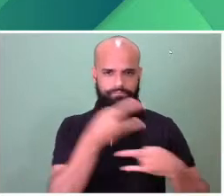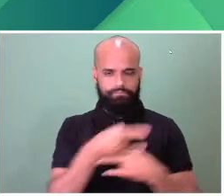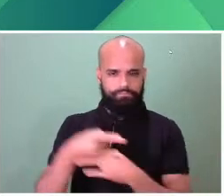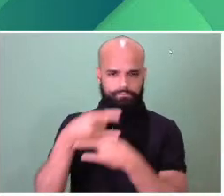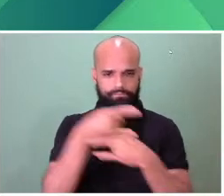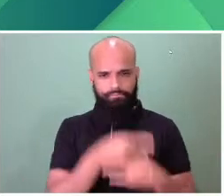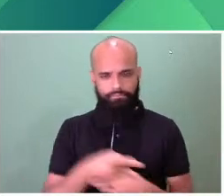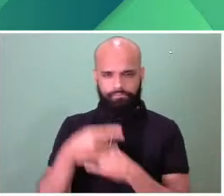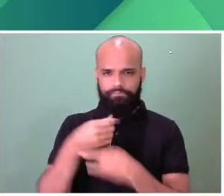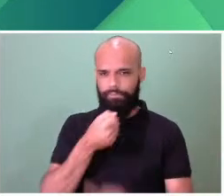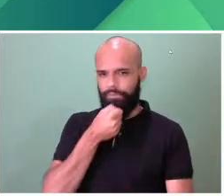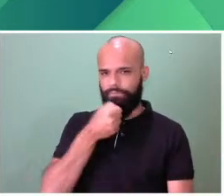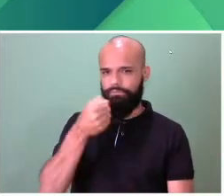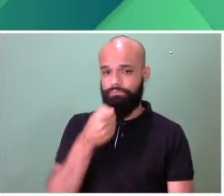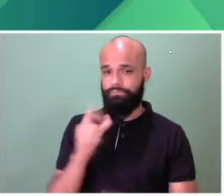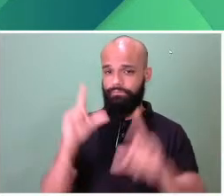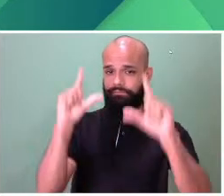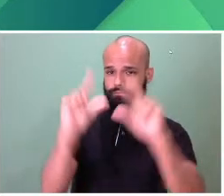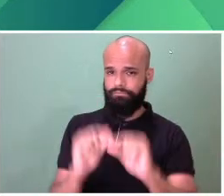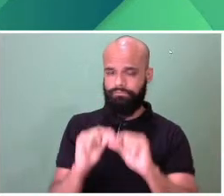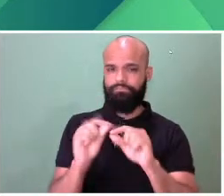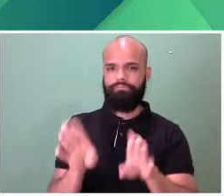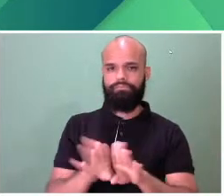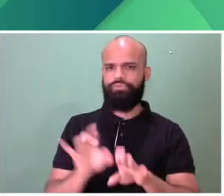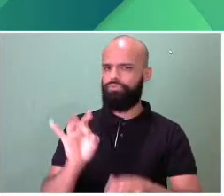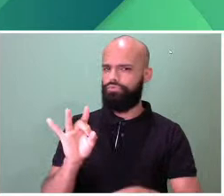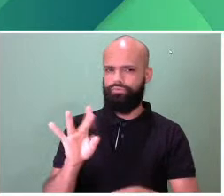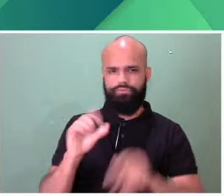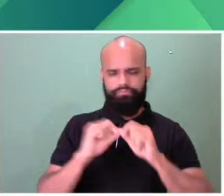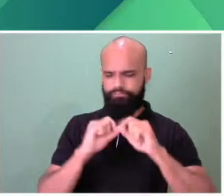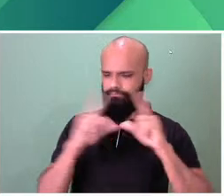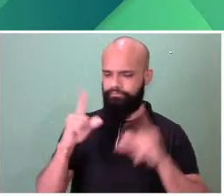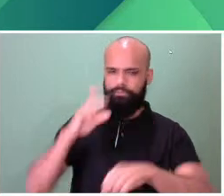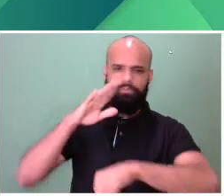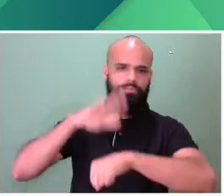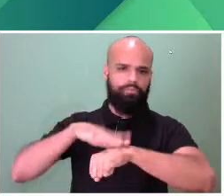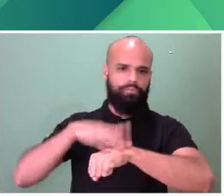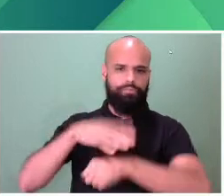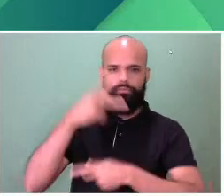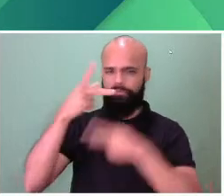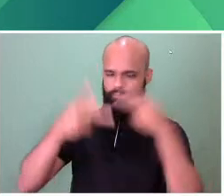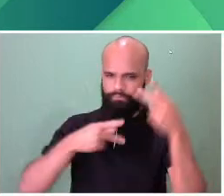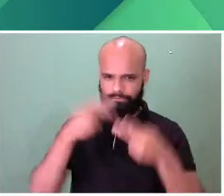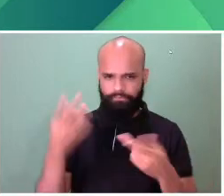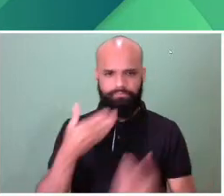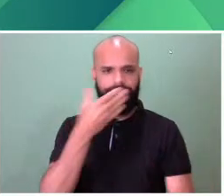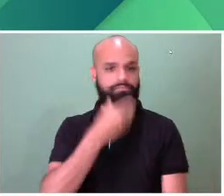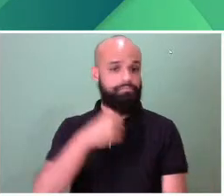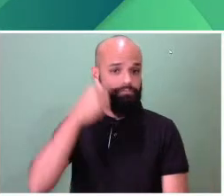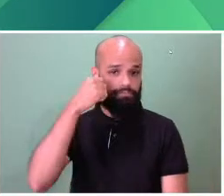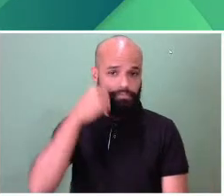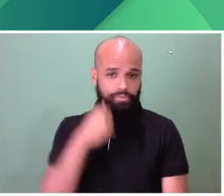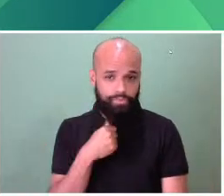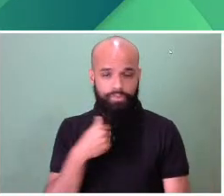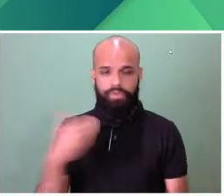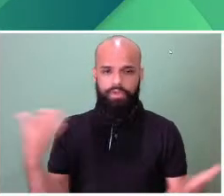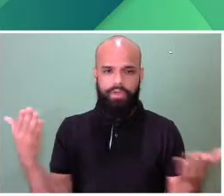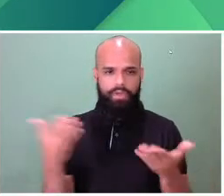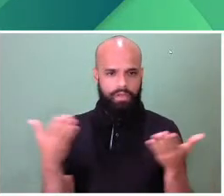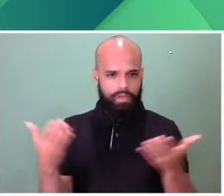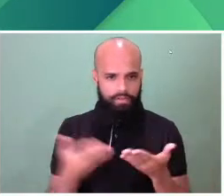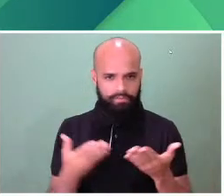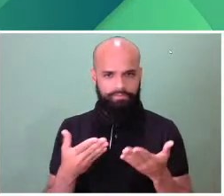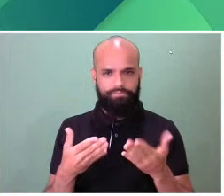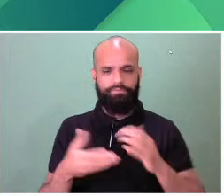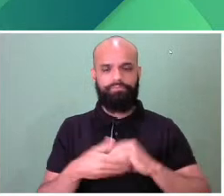seus microfones desligados e só liguem no momento de suas falas. Senhoras e senhores, para compor o dispositivo